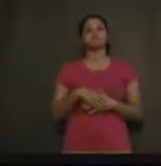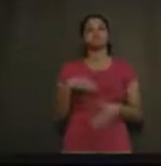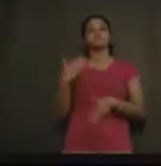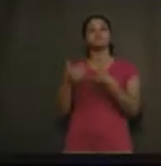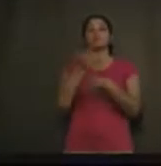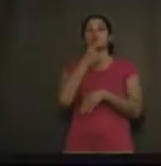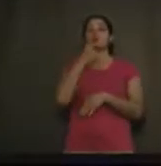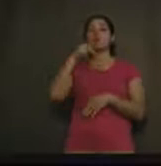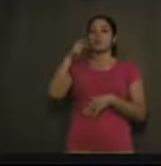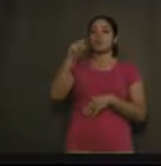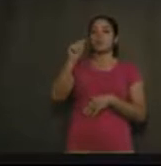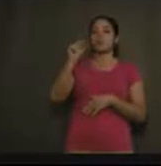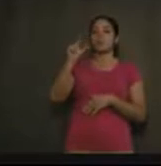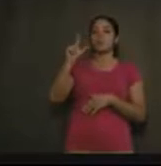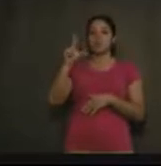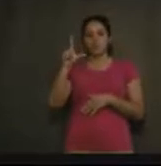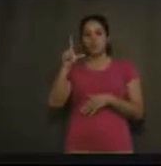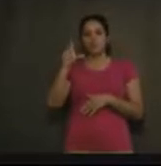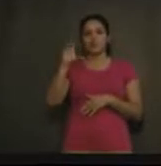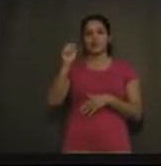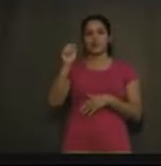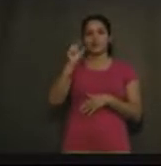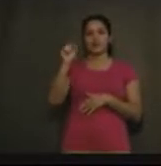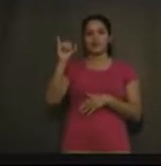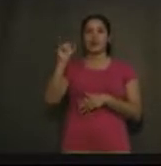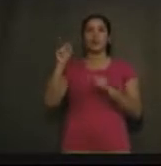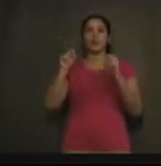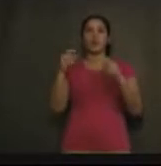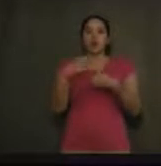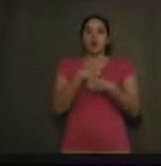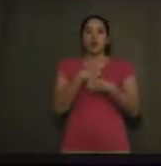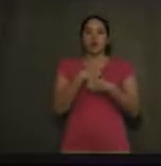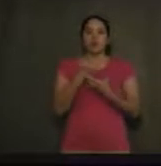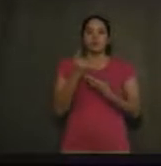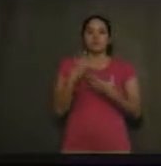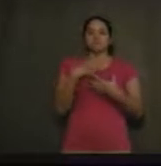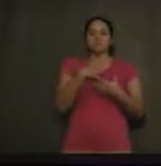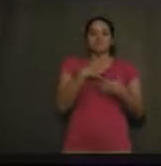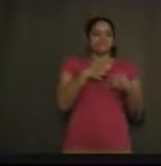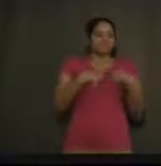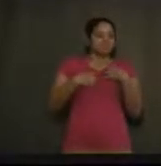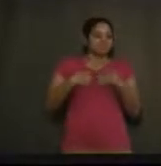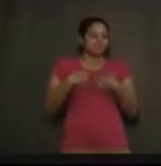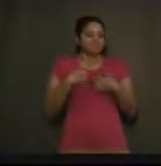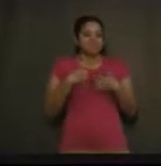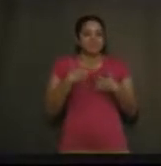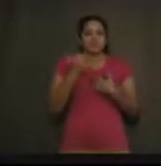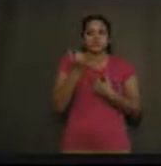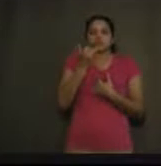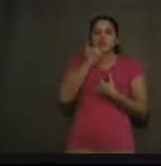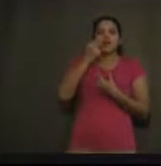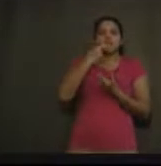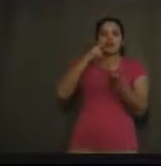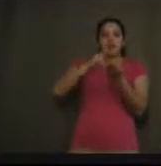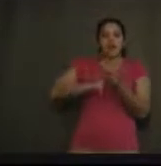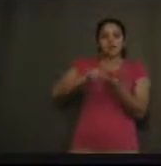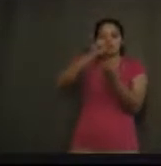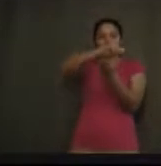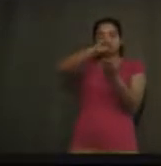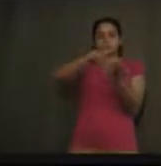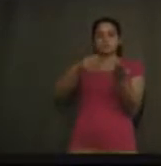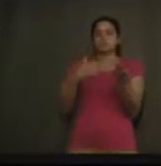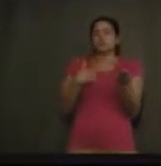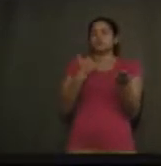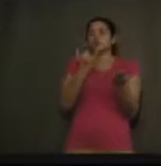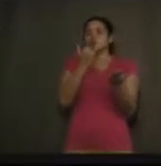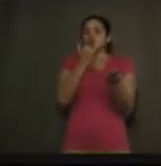absolutamente transtornado. Mandou uma carta a Mitaclef se desculpando, linguagem realmente dramática. Não